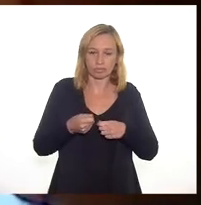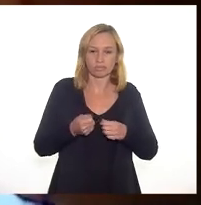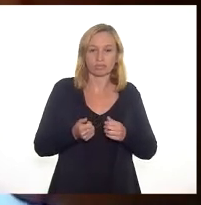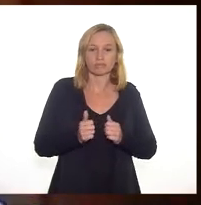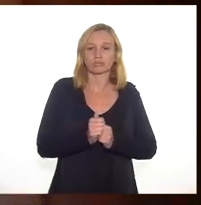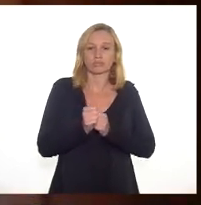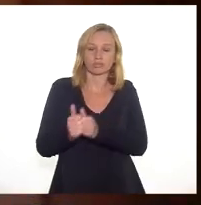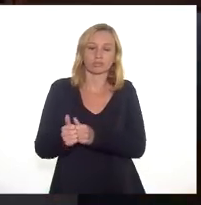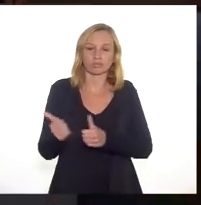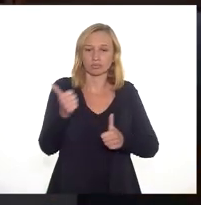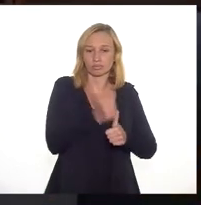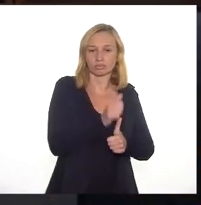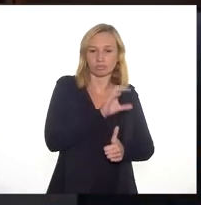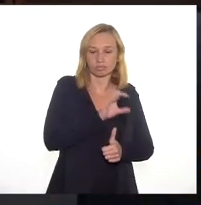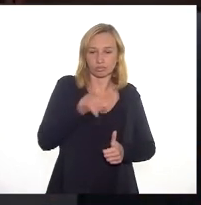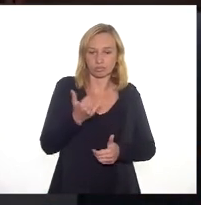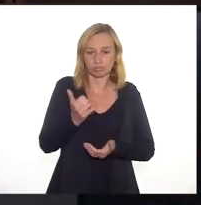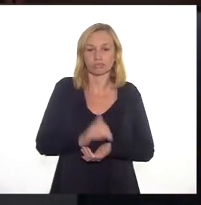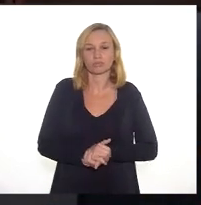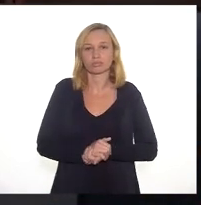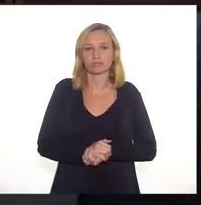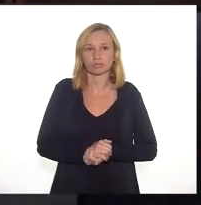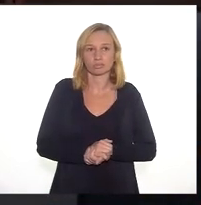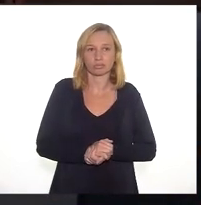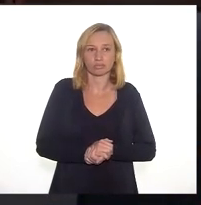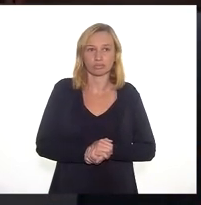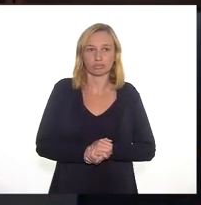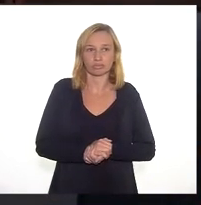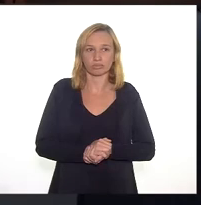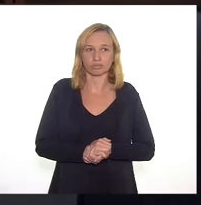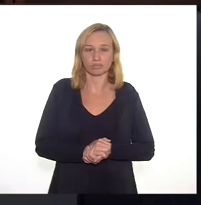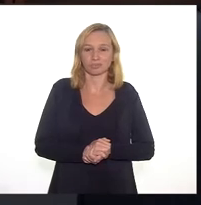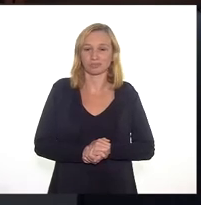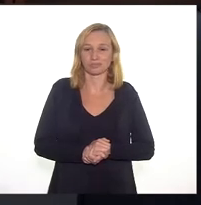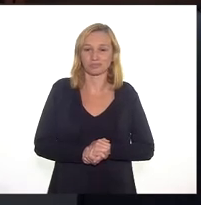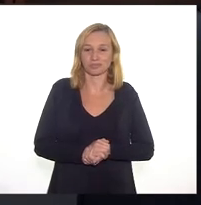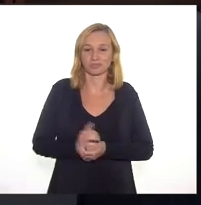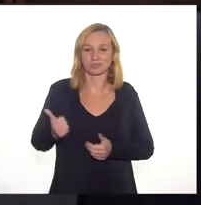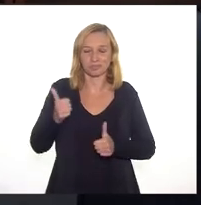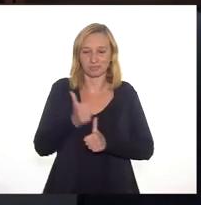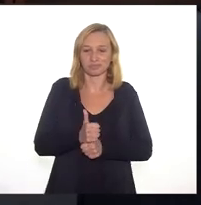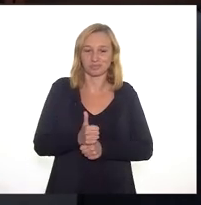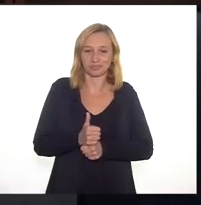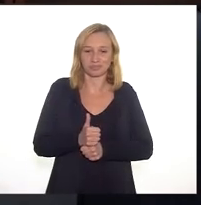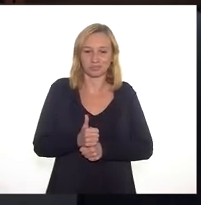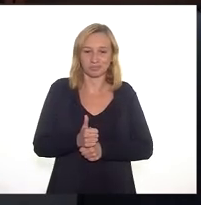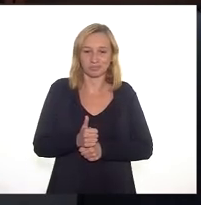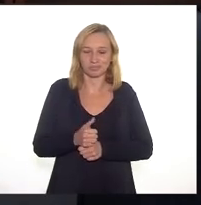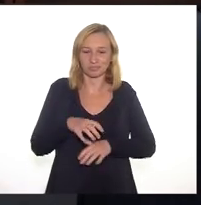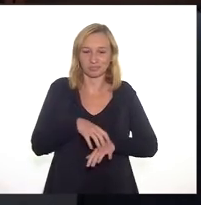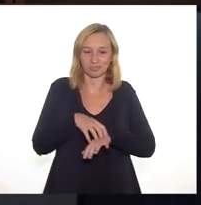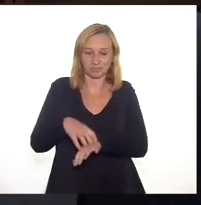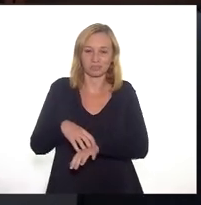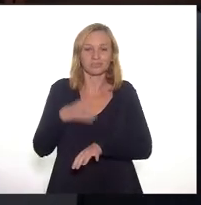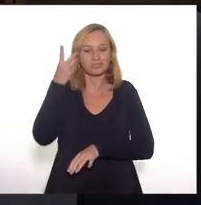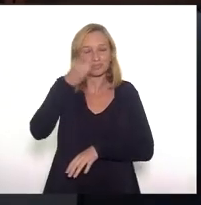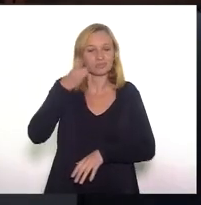CCJ. Para emitir parecer sobre o substitutivo pela Comissão de Transporte,